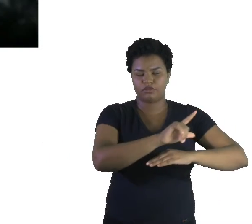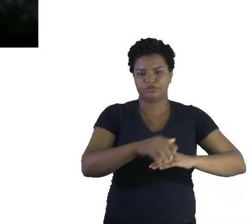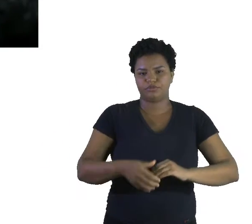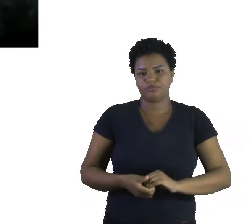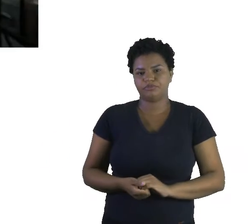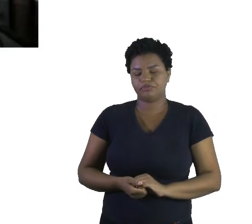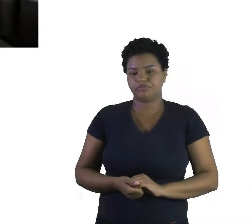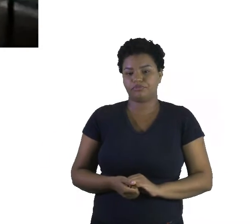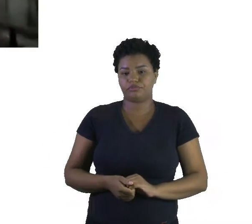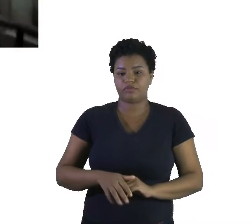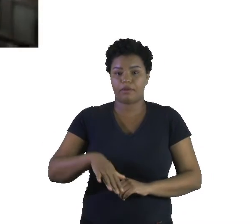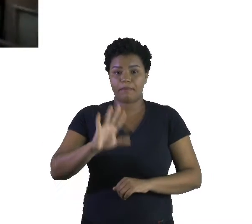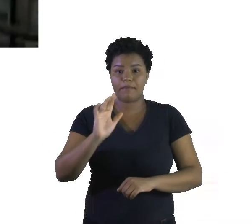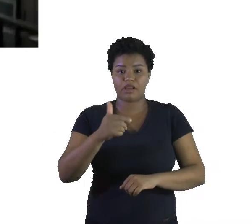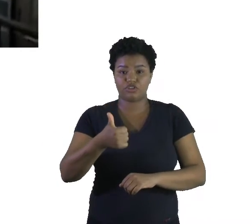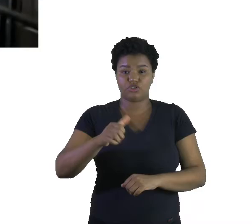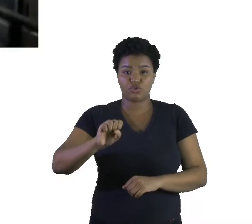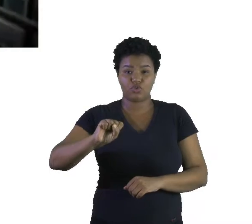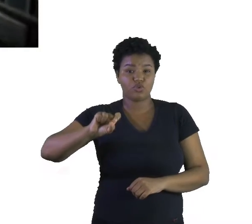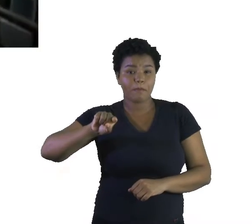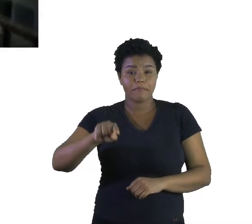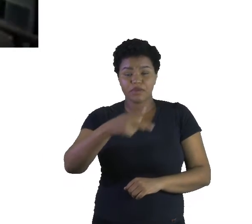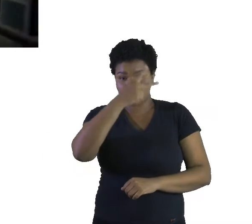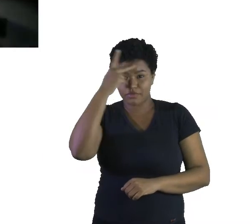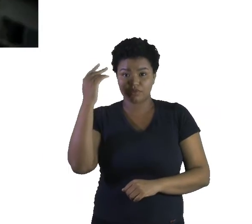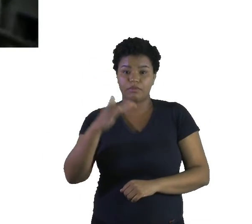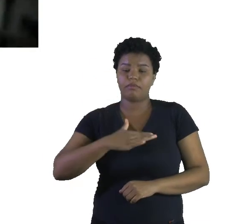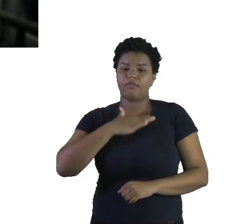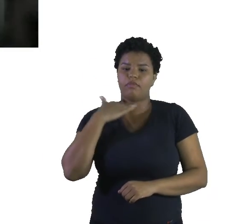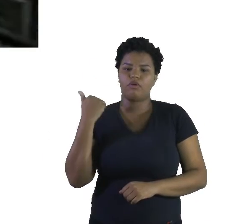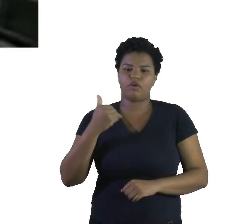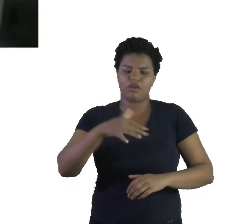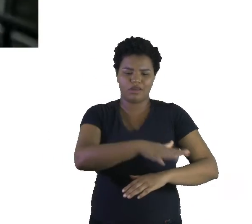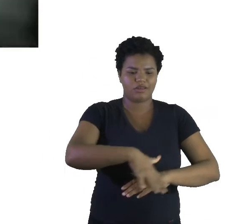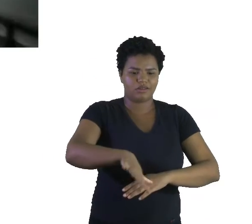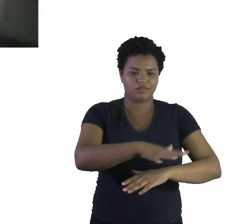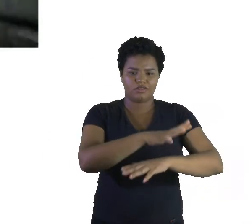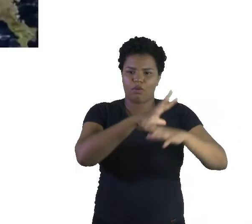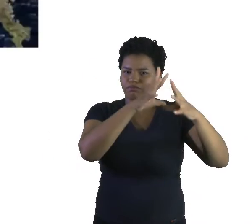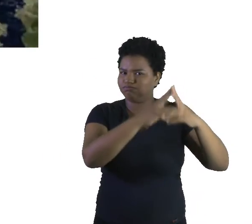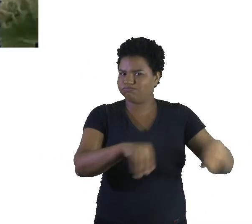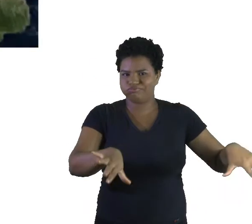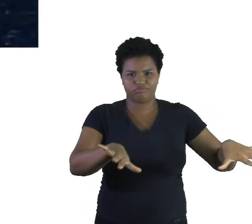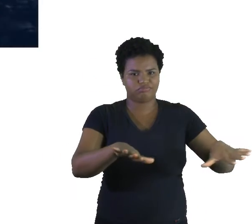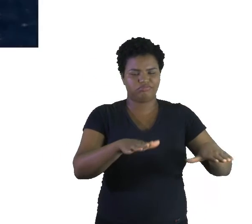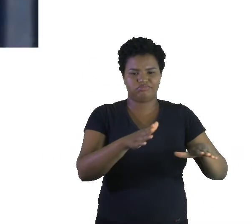Mais de 18.000 pessoas morreram e a região foi destruída.